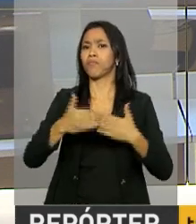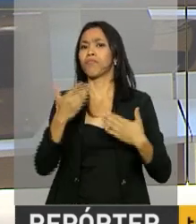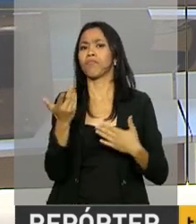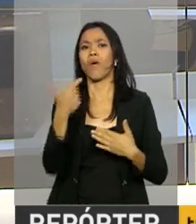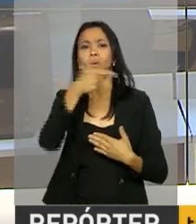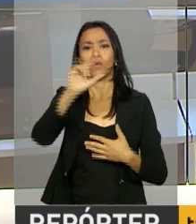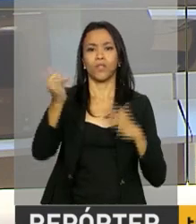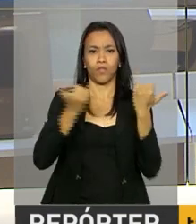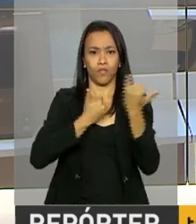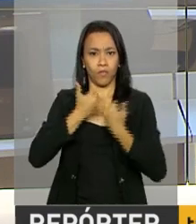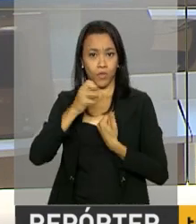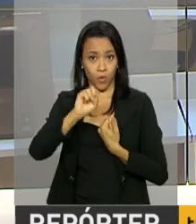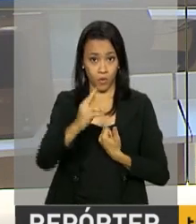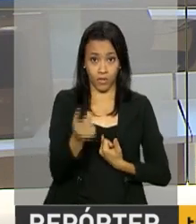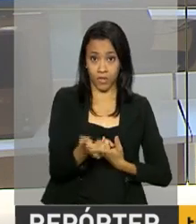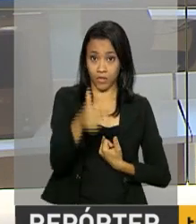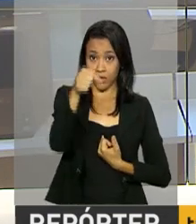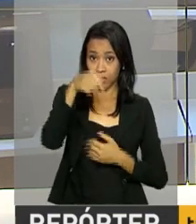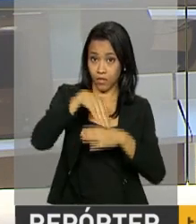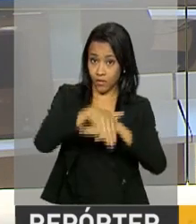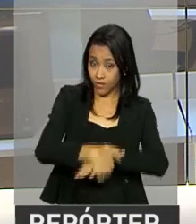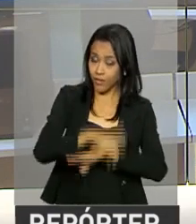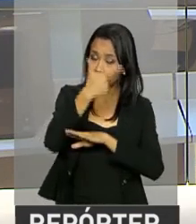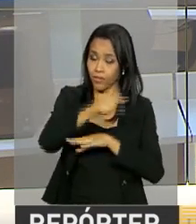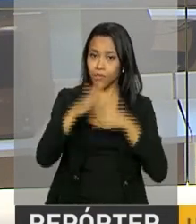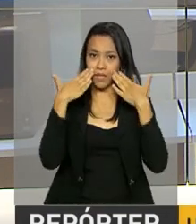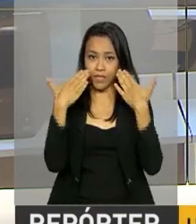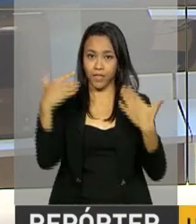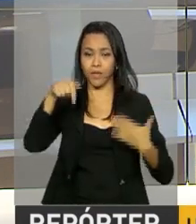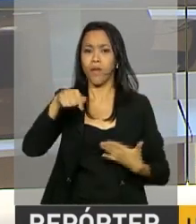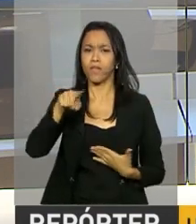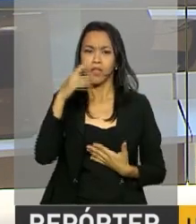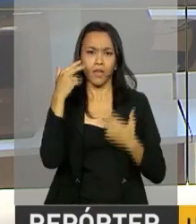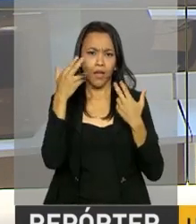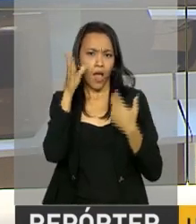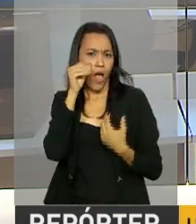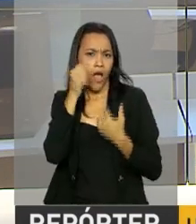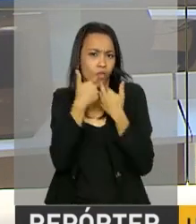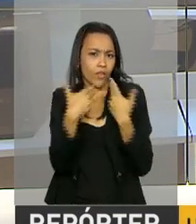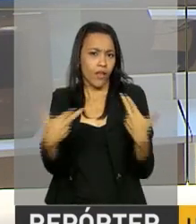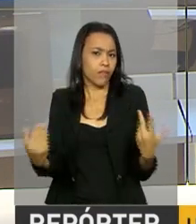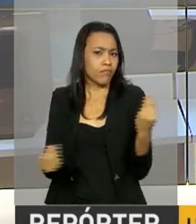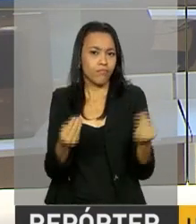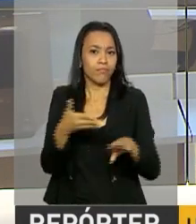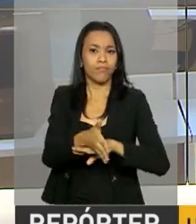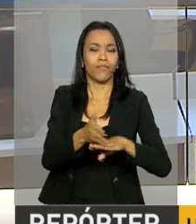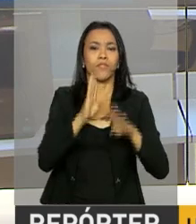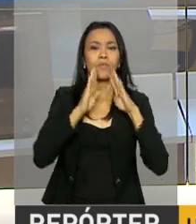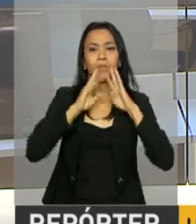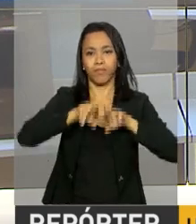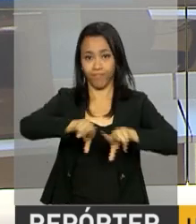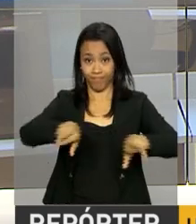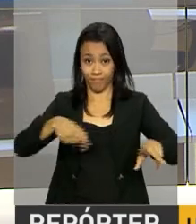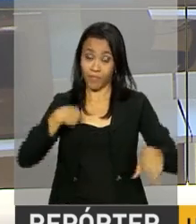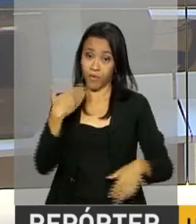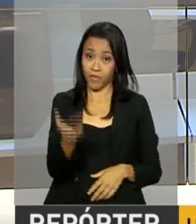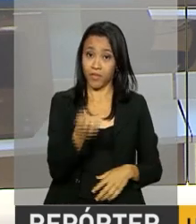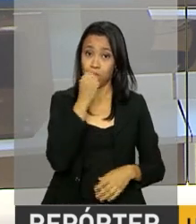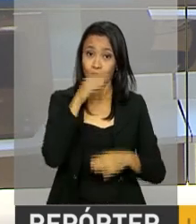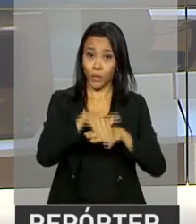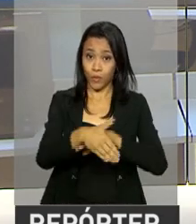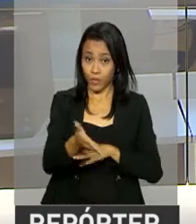outras informações ou às 7 da noite na nossa próxima edição. Acompanhe também as novidades pelas nossas redes sociais. Para você, uma